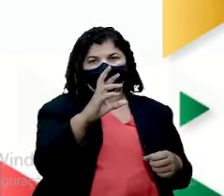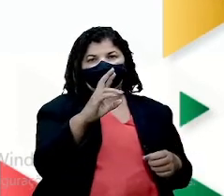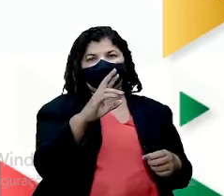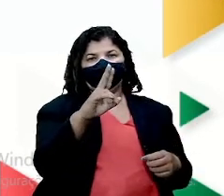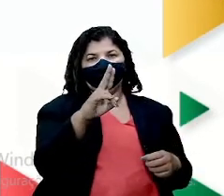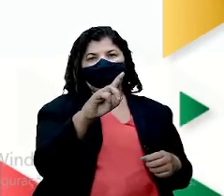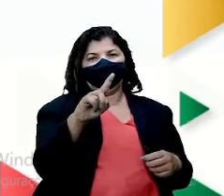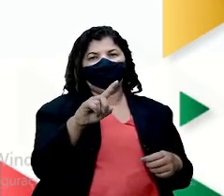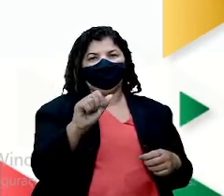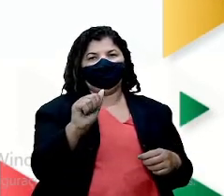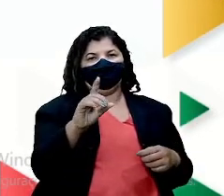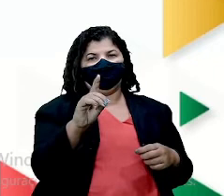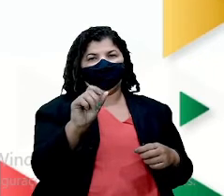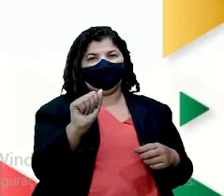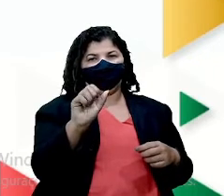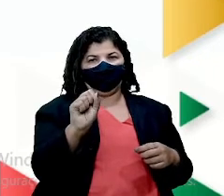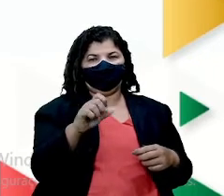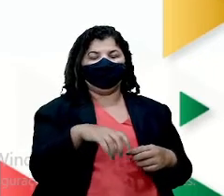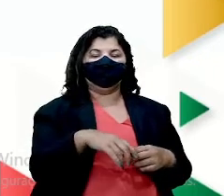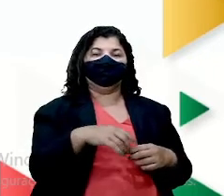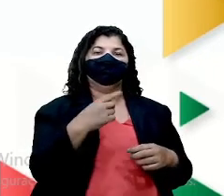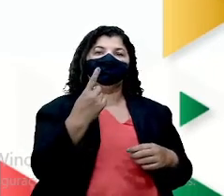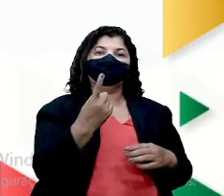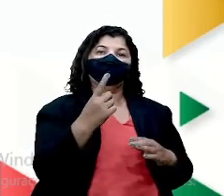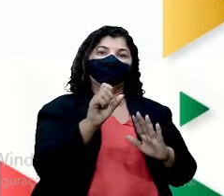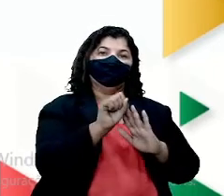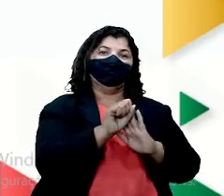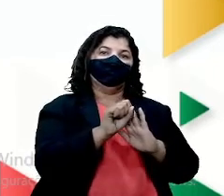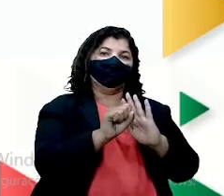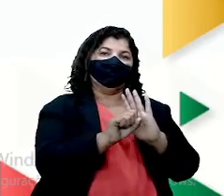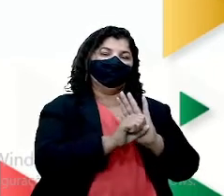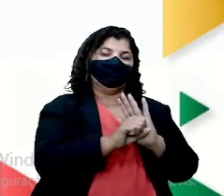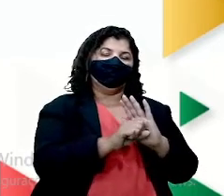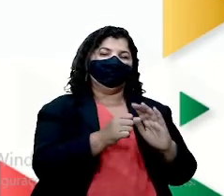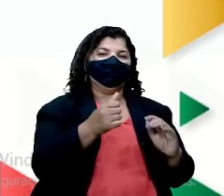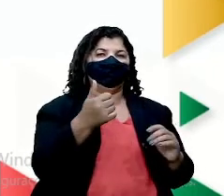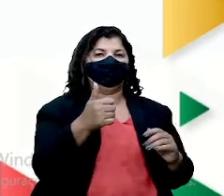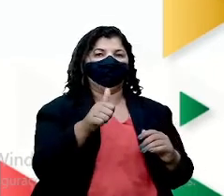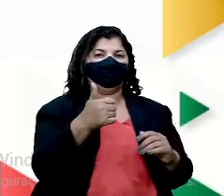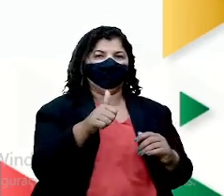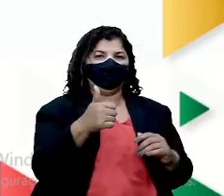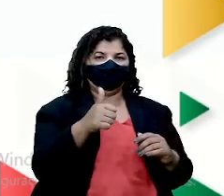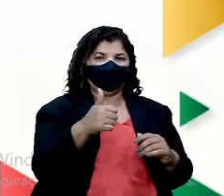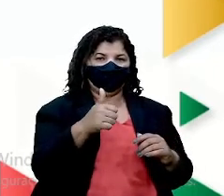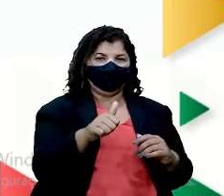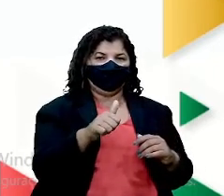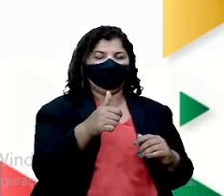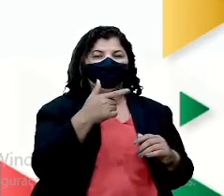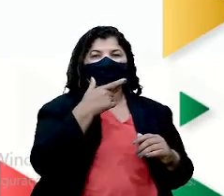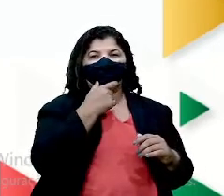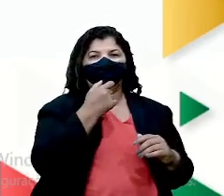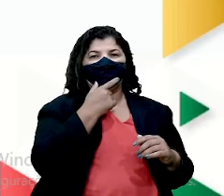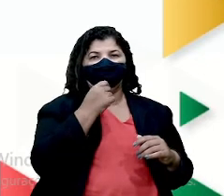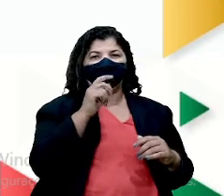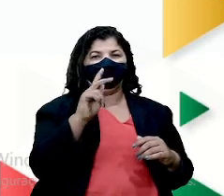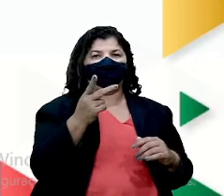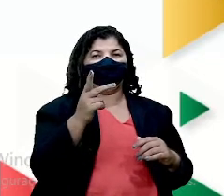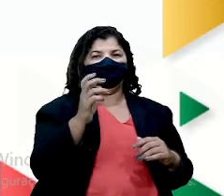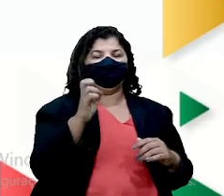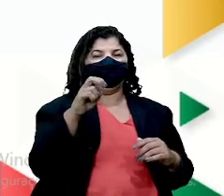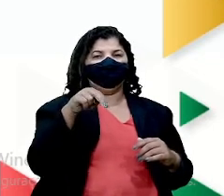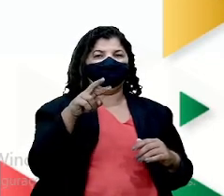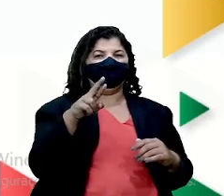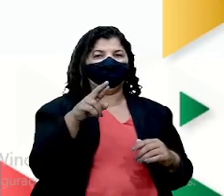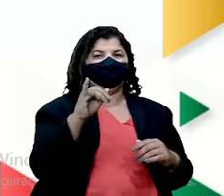Então, no século XI, o nobre Henrique de Borgonha ganhou do rei Leão